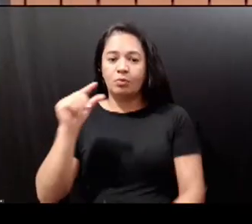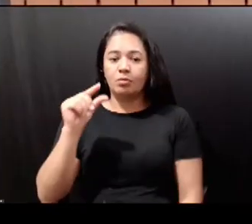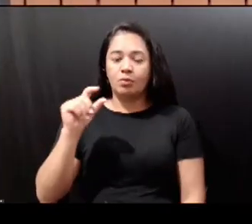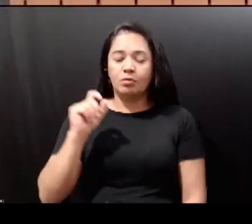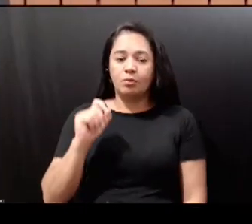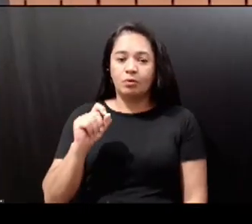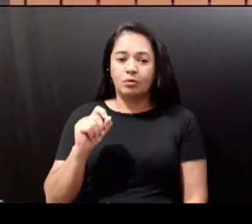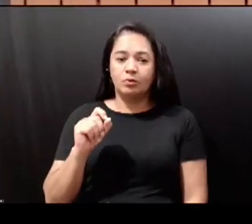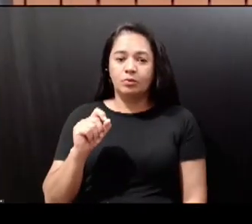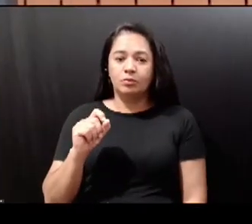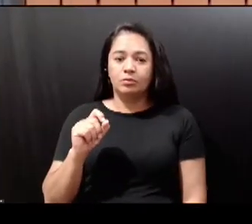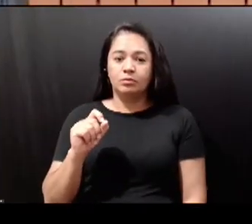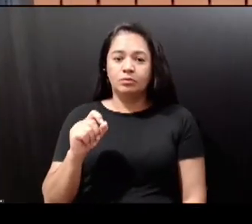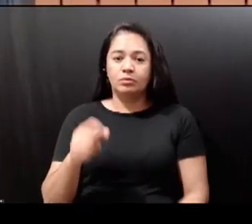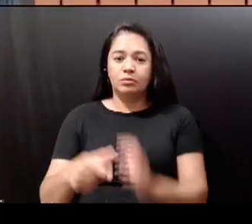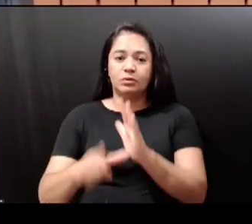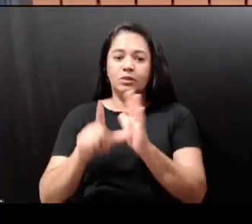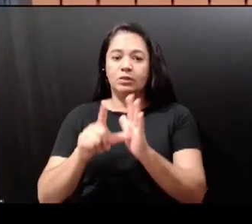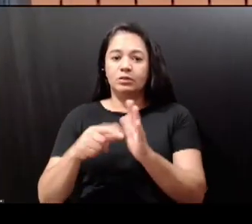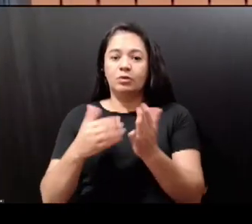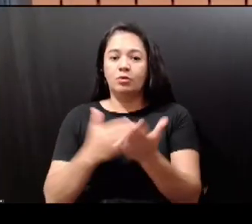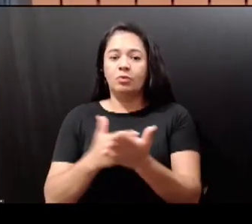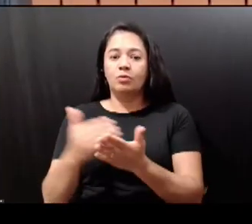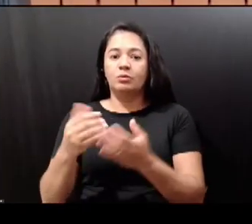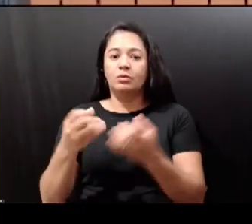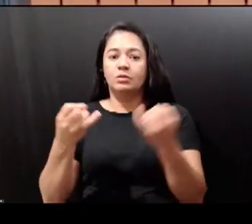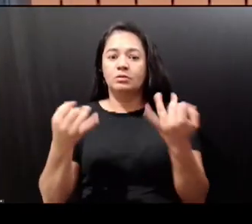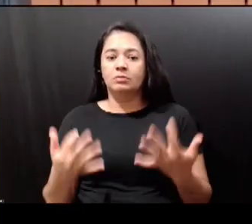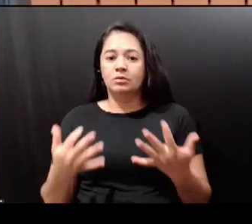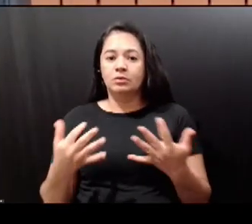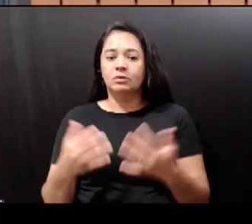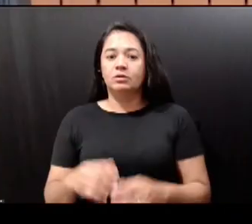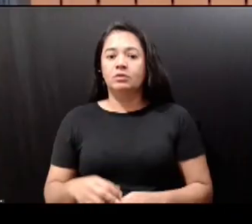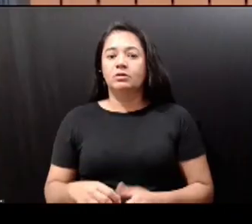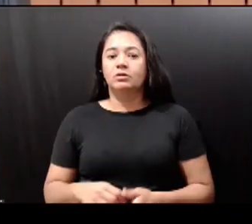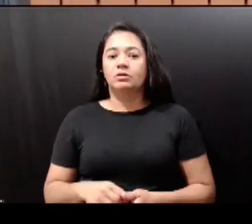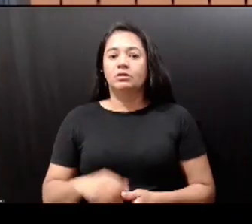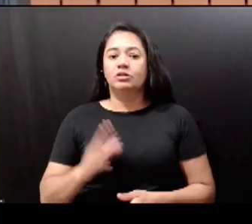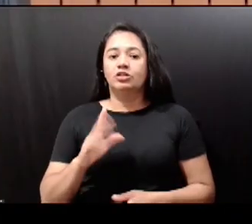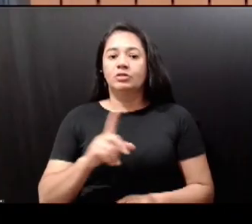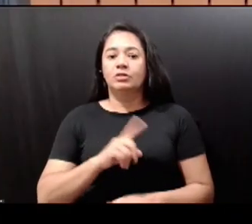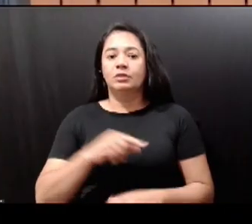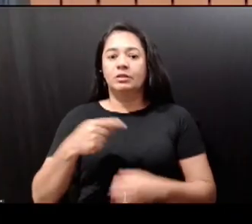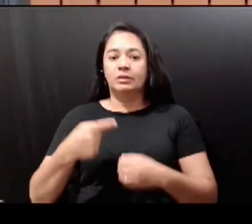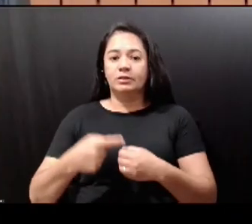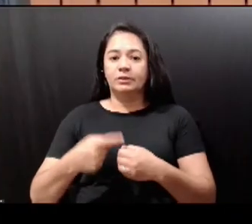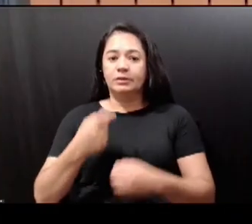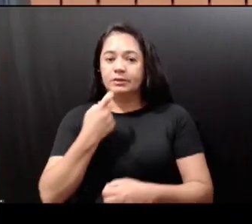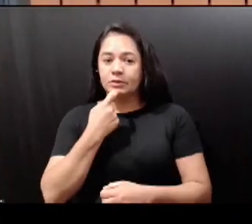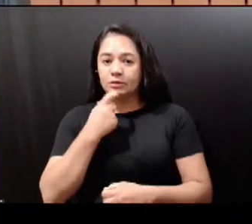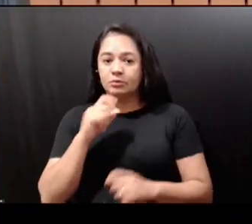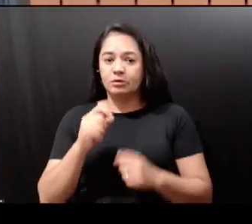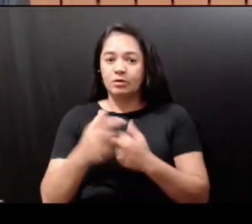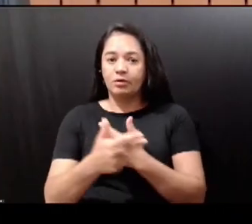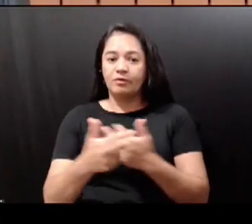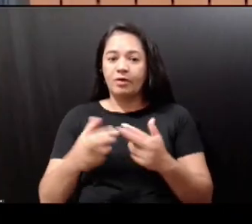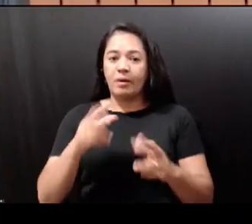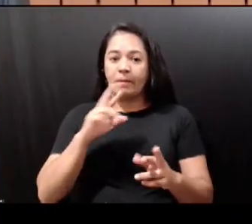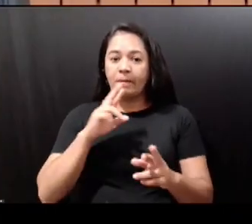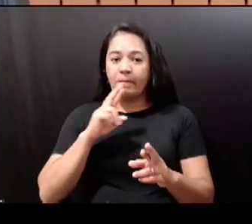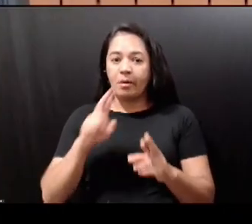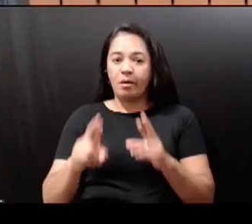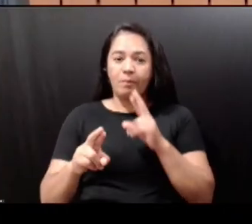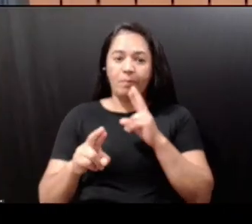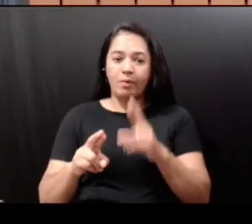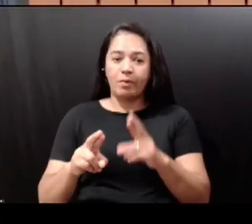Antes de eu falar aqui no tema, nós temos aqui na cidade de Campinas, no qual recebo várias reclamações no meu